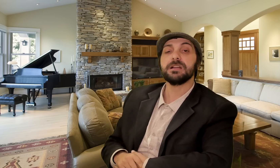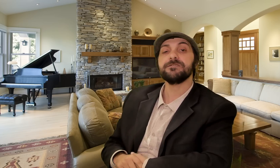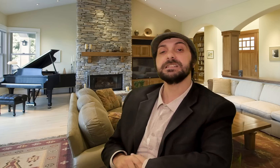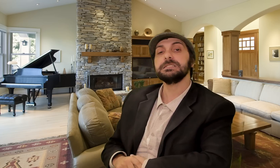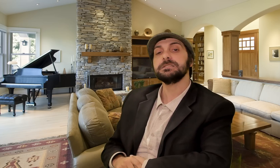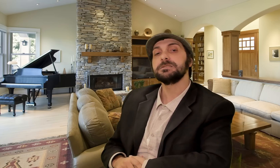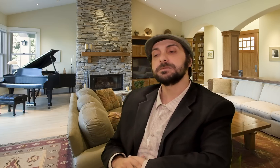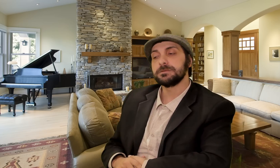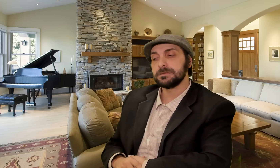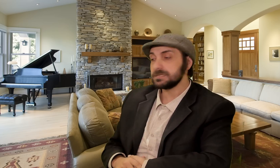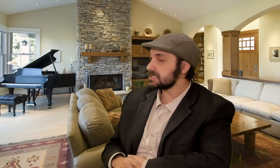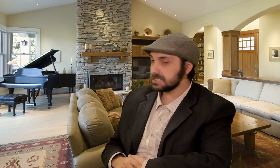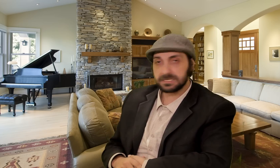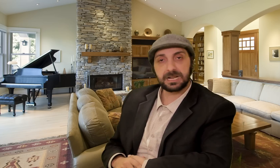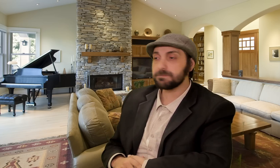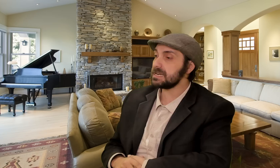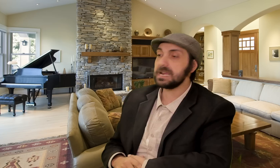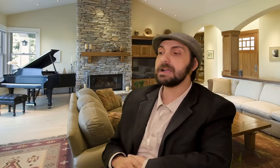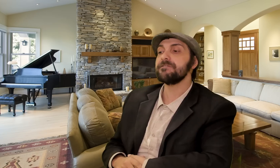se o intérprete